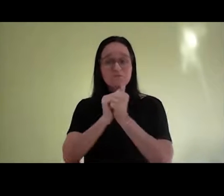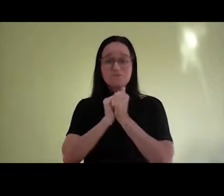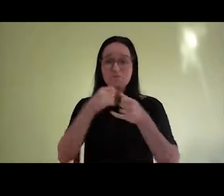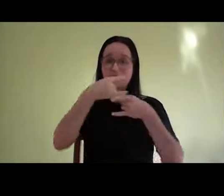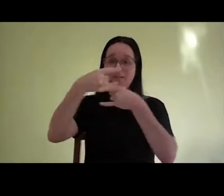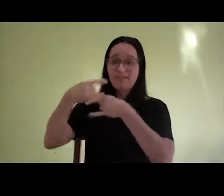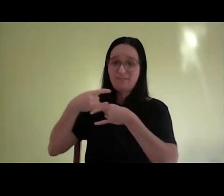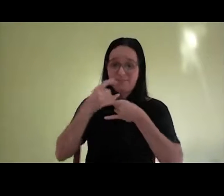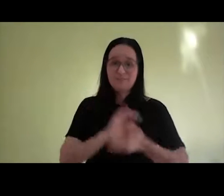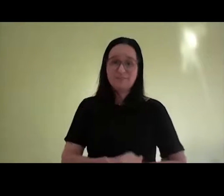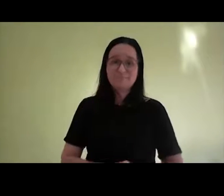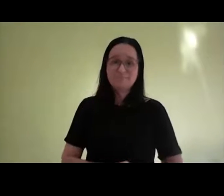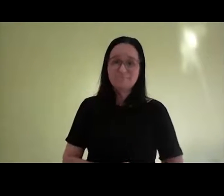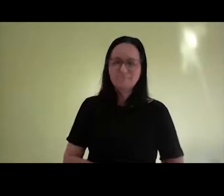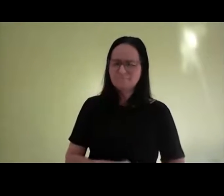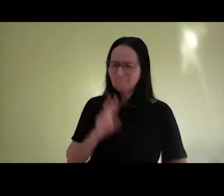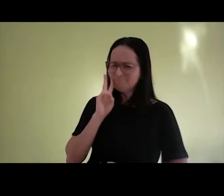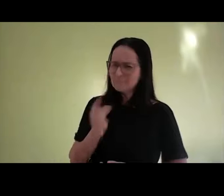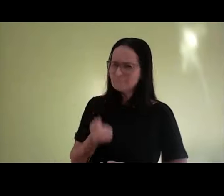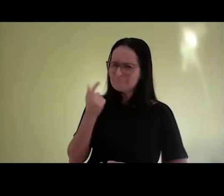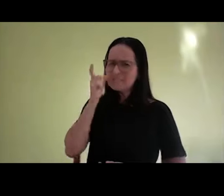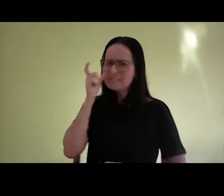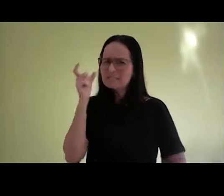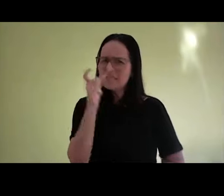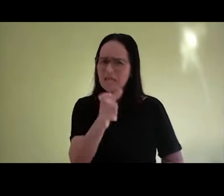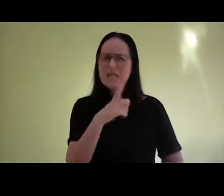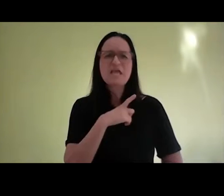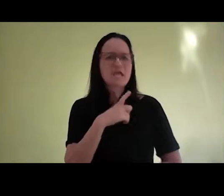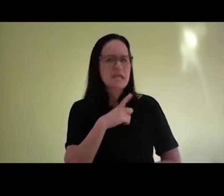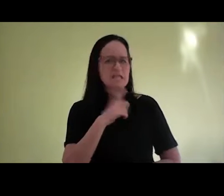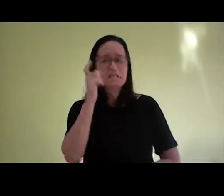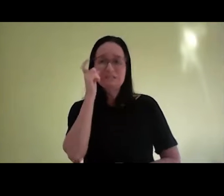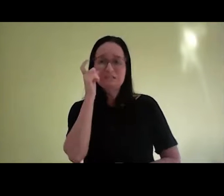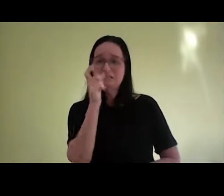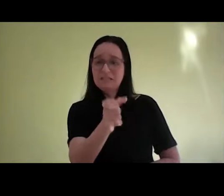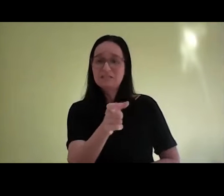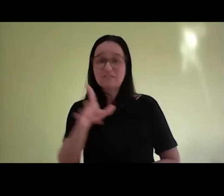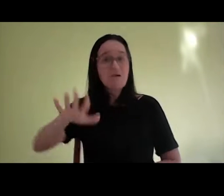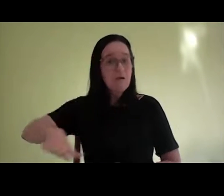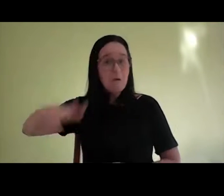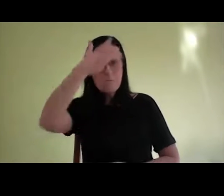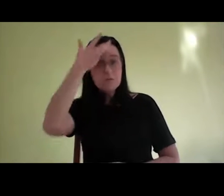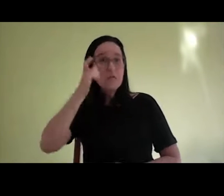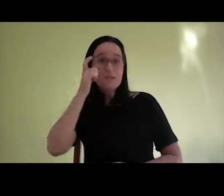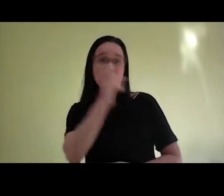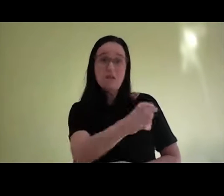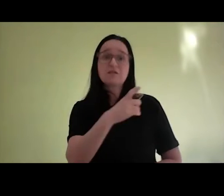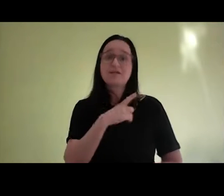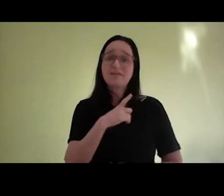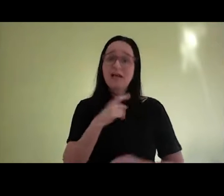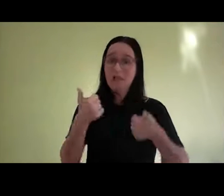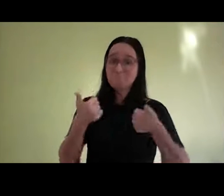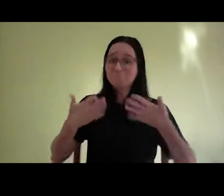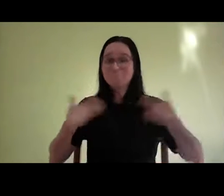nossa, eu acho que eles estão interessados, né? Mesmo no que eu tô falando e realmente eles, as pessoas estão entendendo. Aí eu fui me animando, fui me